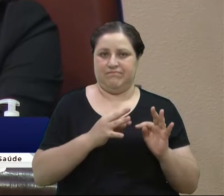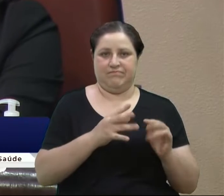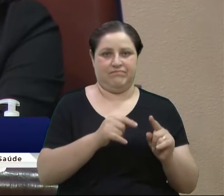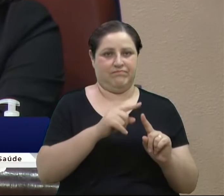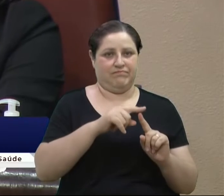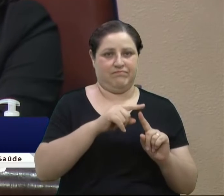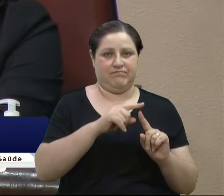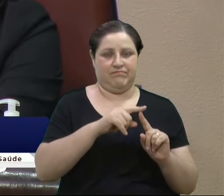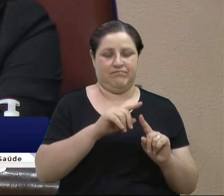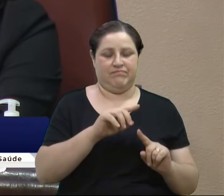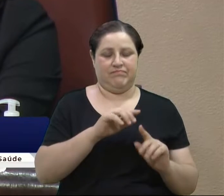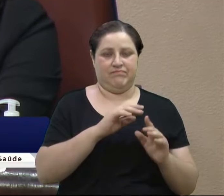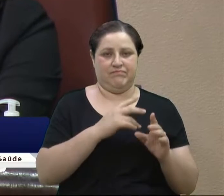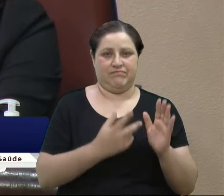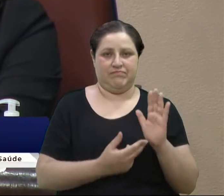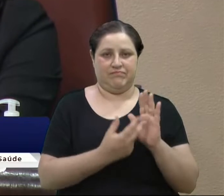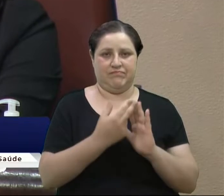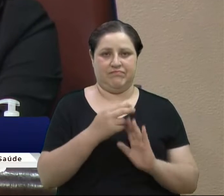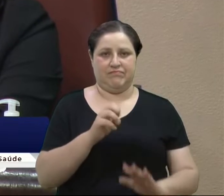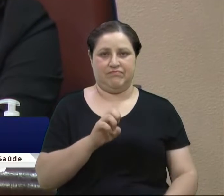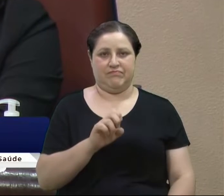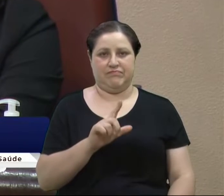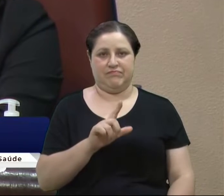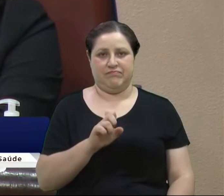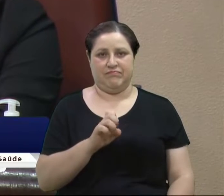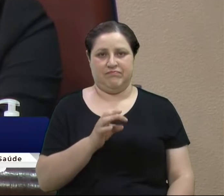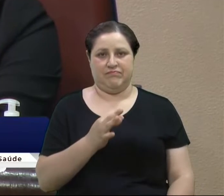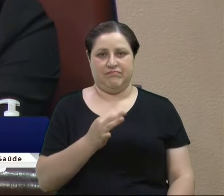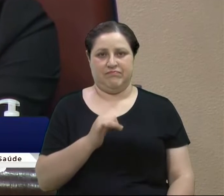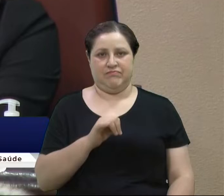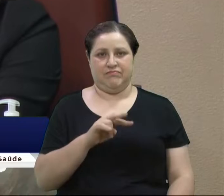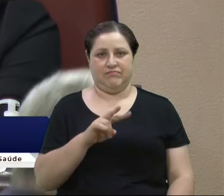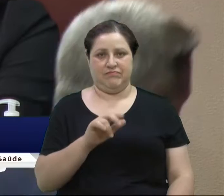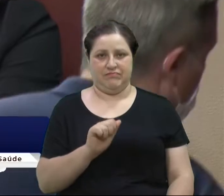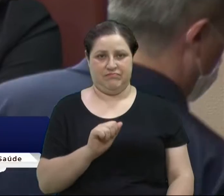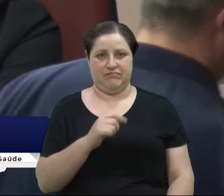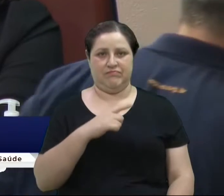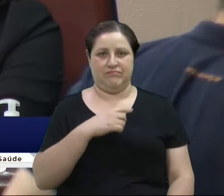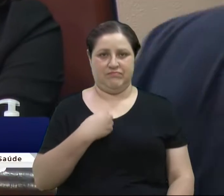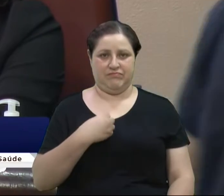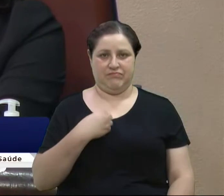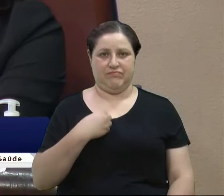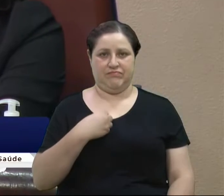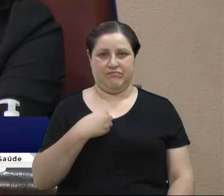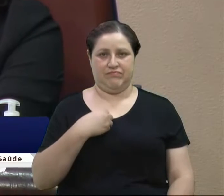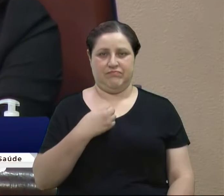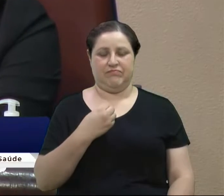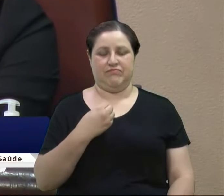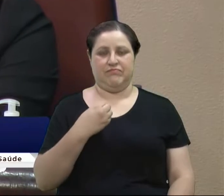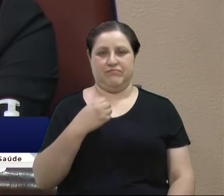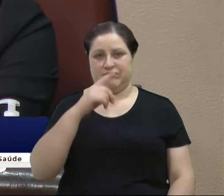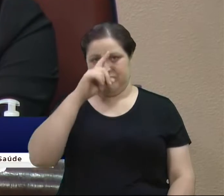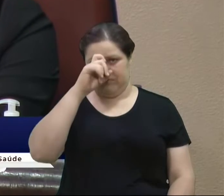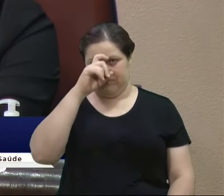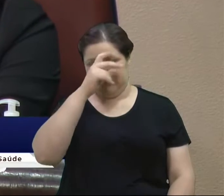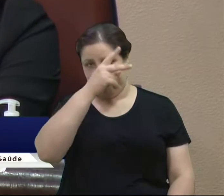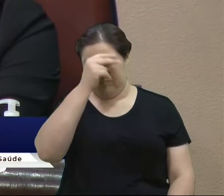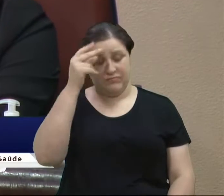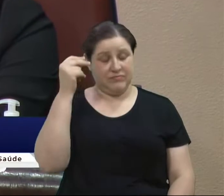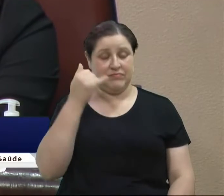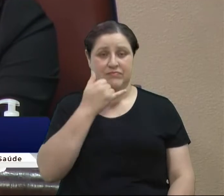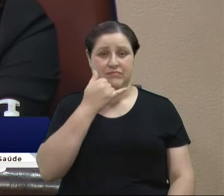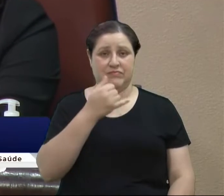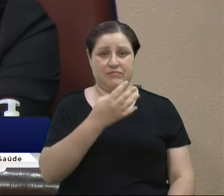cirurgias eletivas, né, que contempla os 49 municípios. Algumas de referência a Caxias do